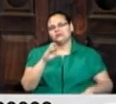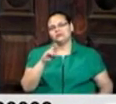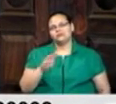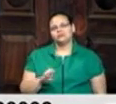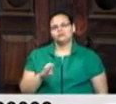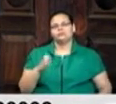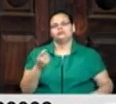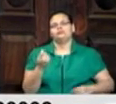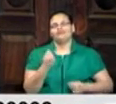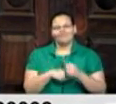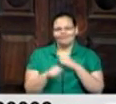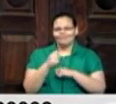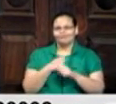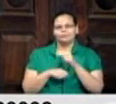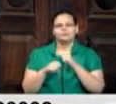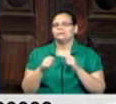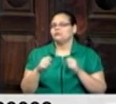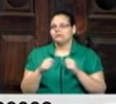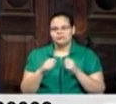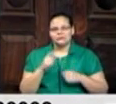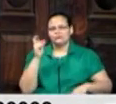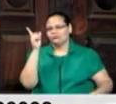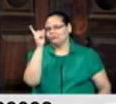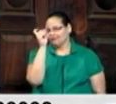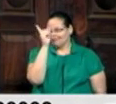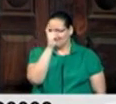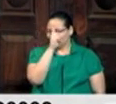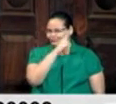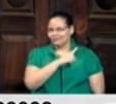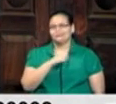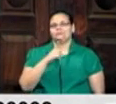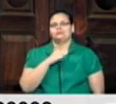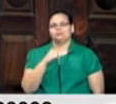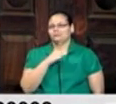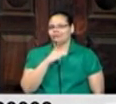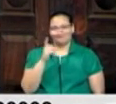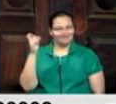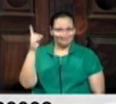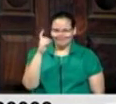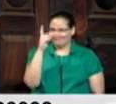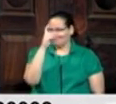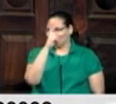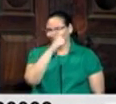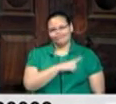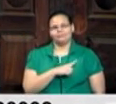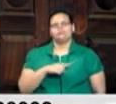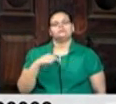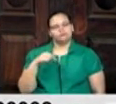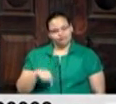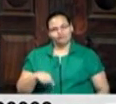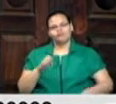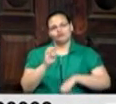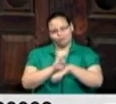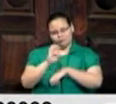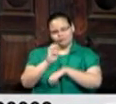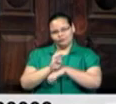econômica de enormes dificuldades, que trouxe enormes dificuldades para esse